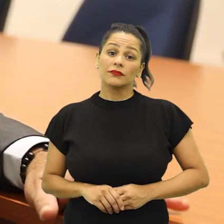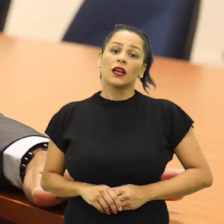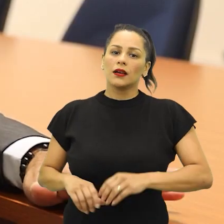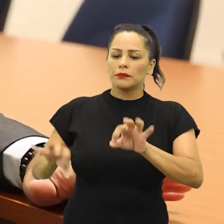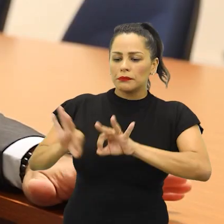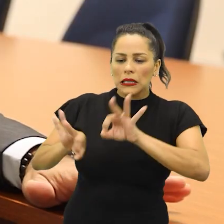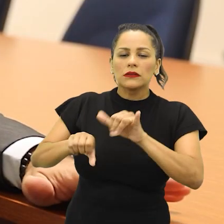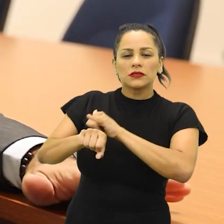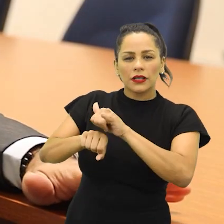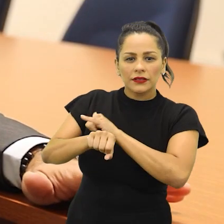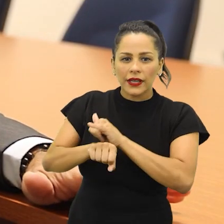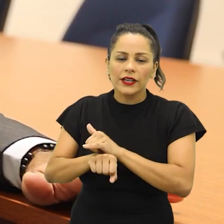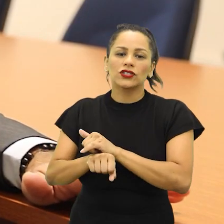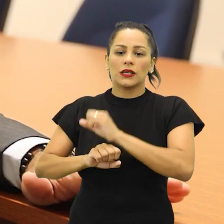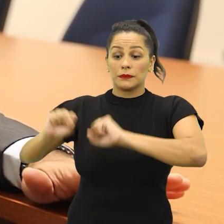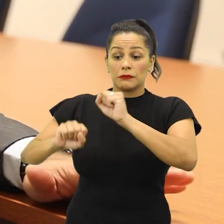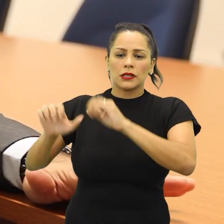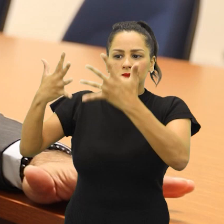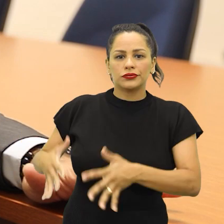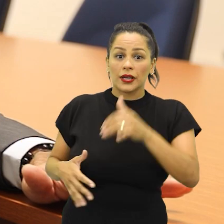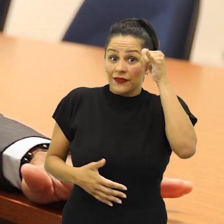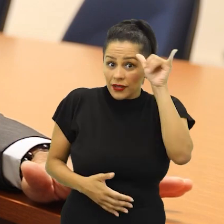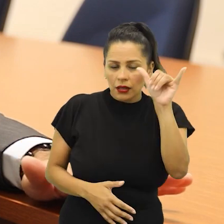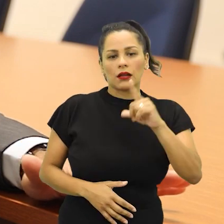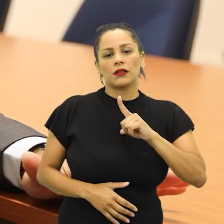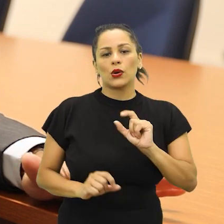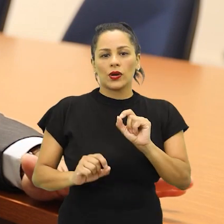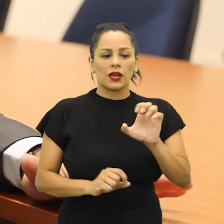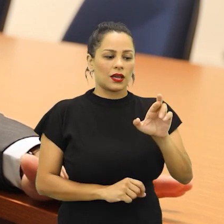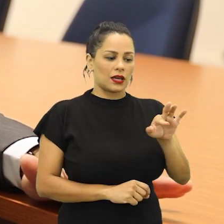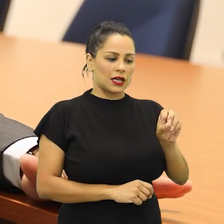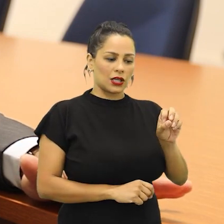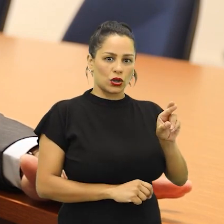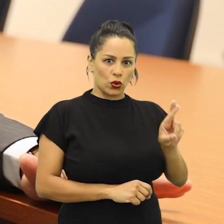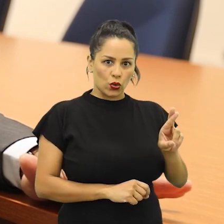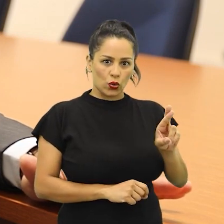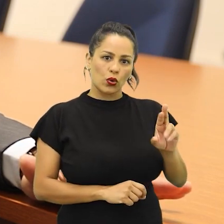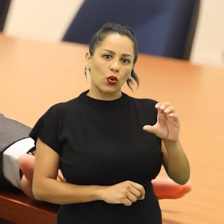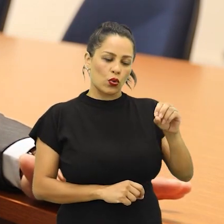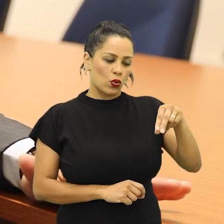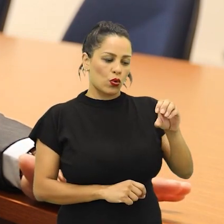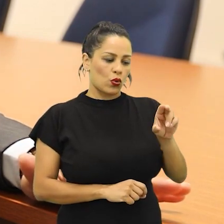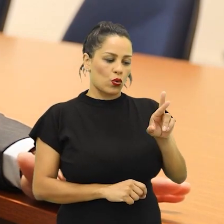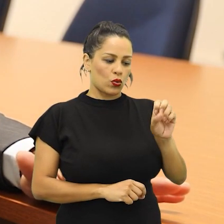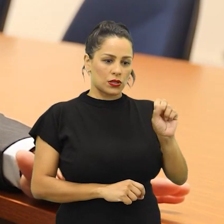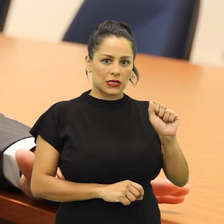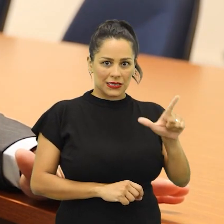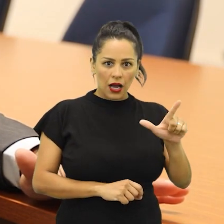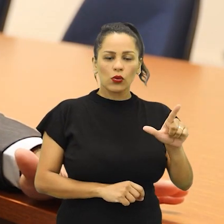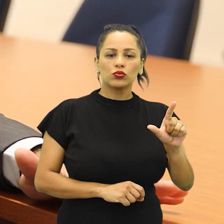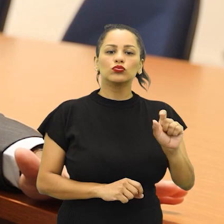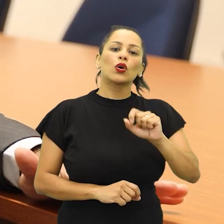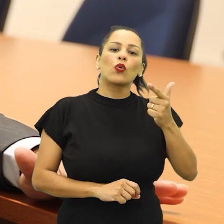No processo de recuperação judicial e na falência, nós temos os credores concursais e extraconcursais. Na